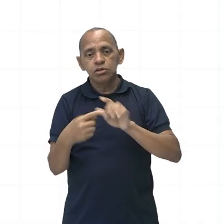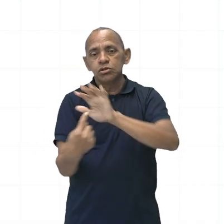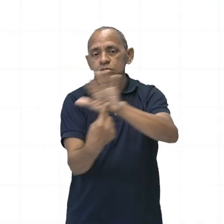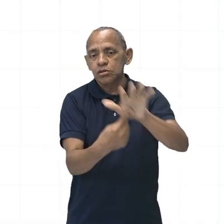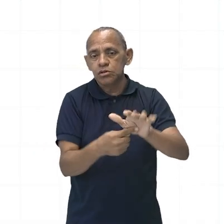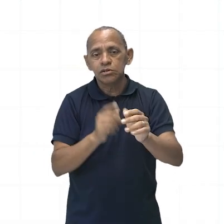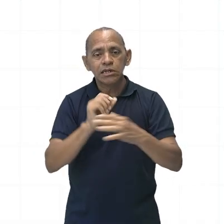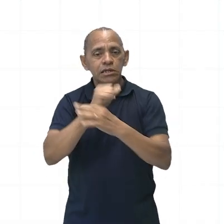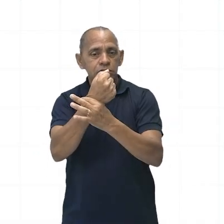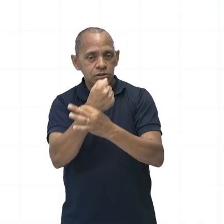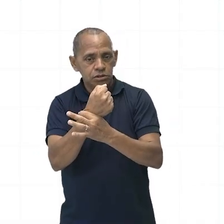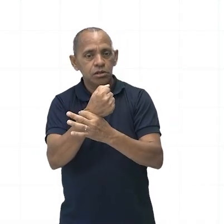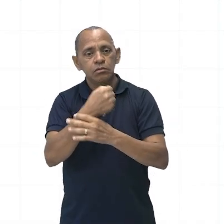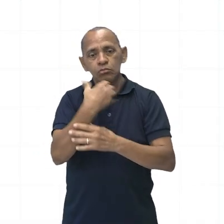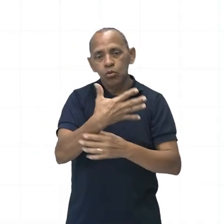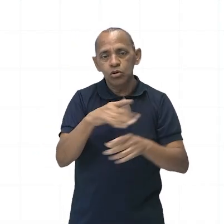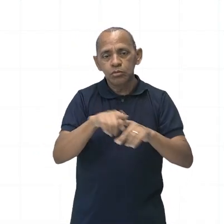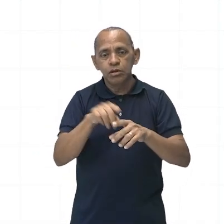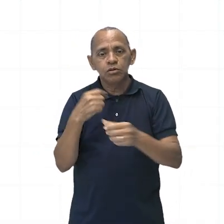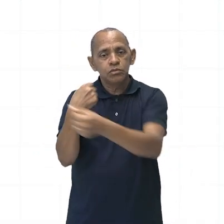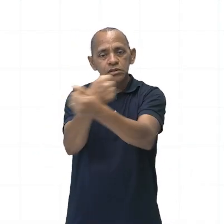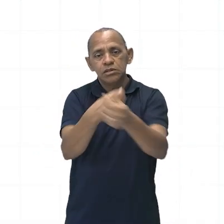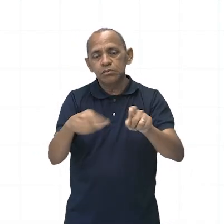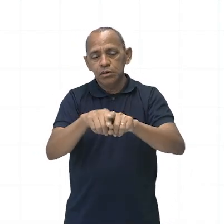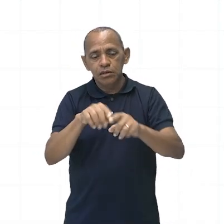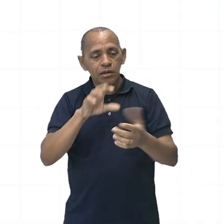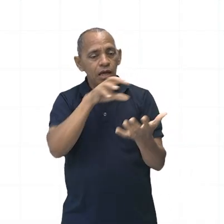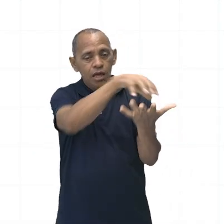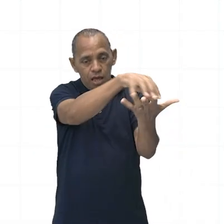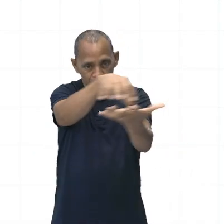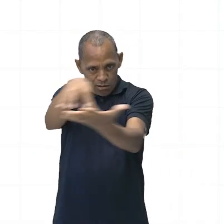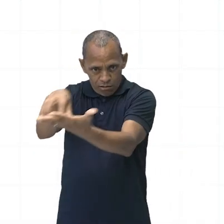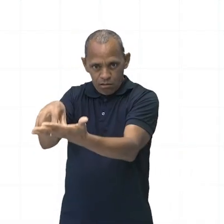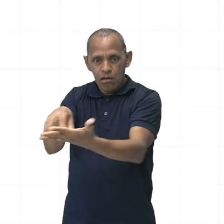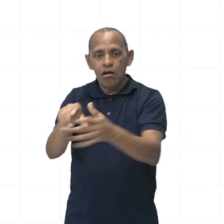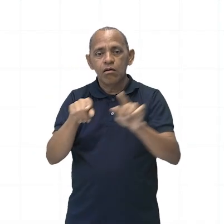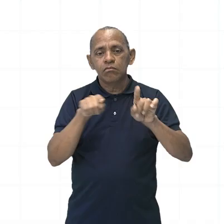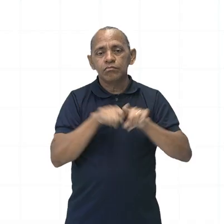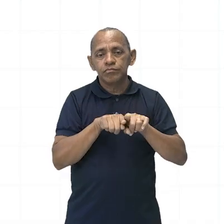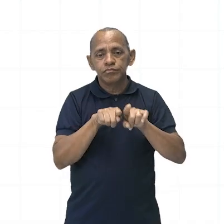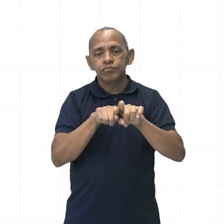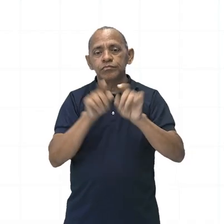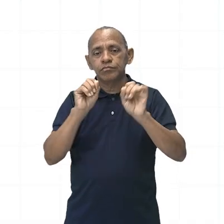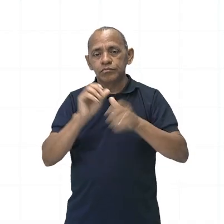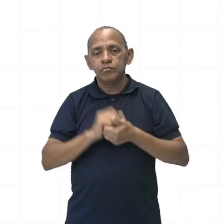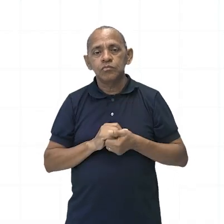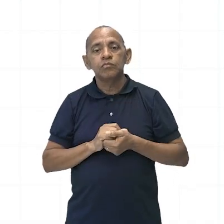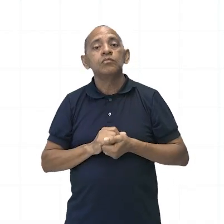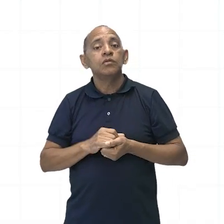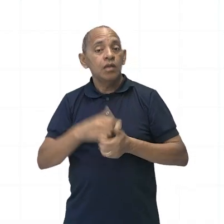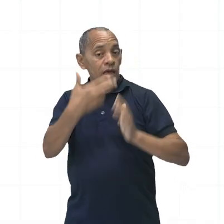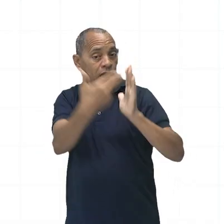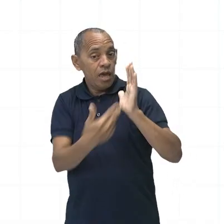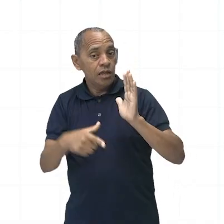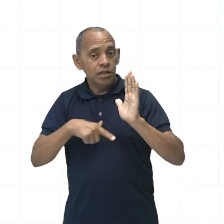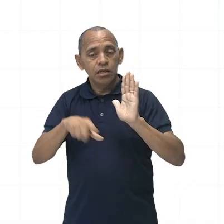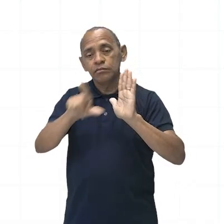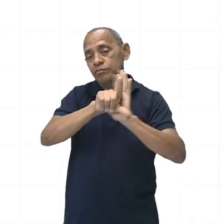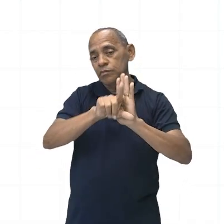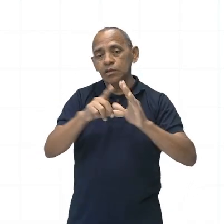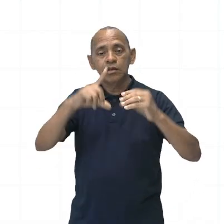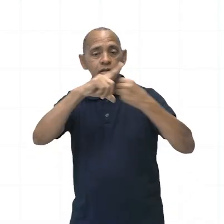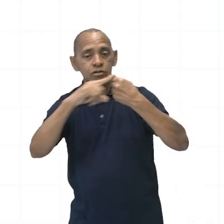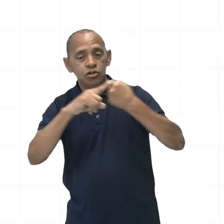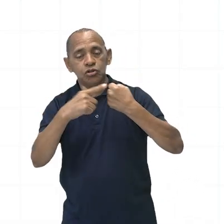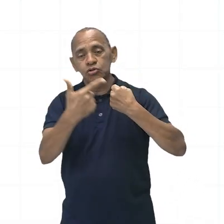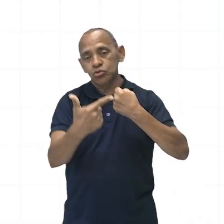garantias adequadas de proteção. E essas unidades de conservação, elas foram regulamentadas pelo artigo 2, inciso